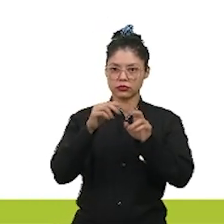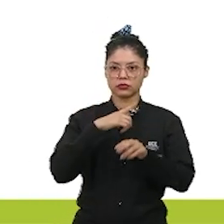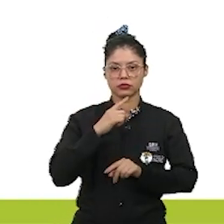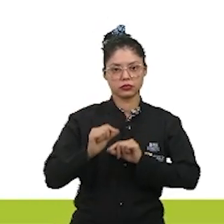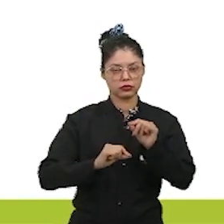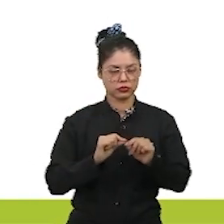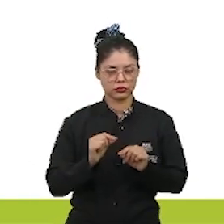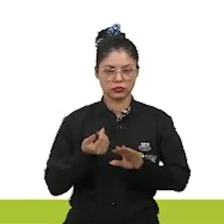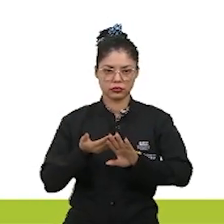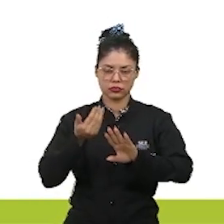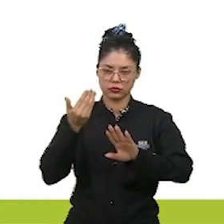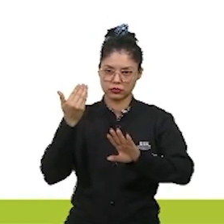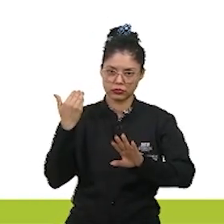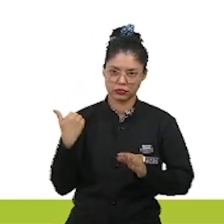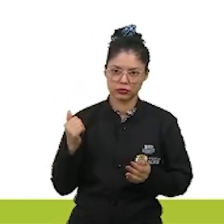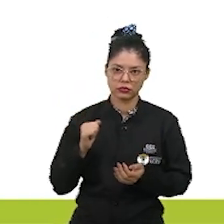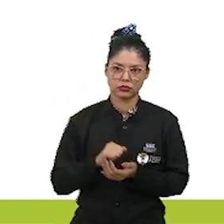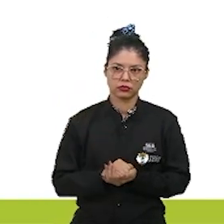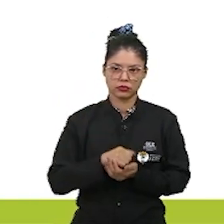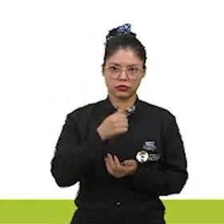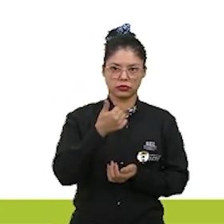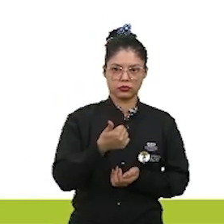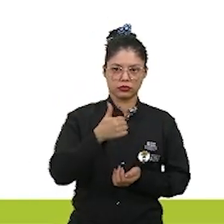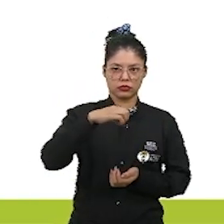existe desde a Convenção de